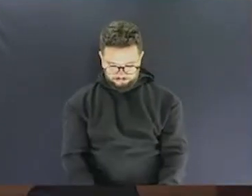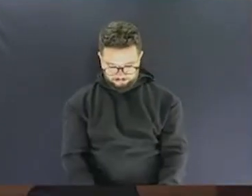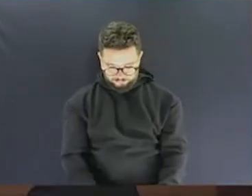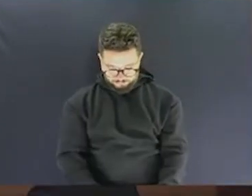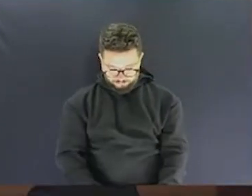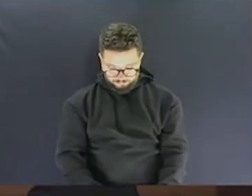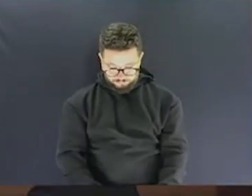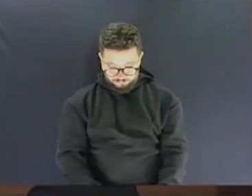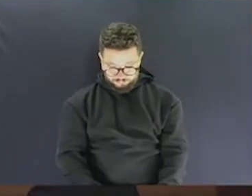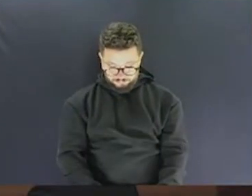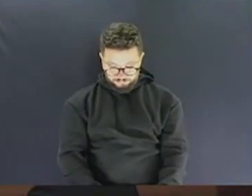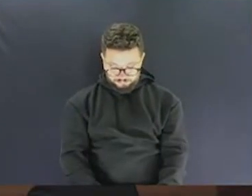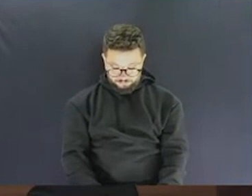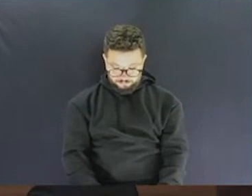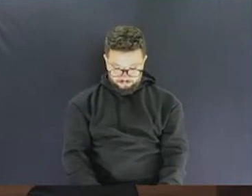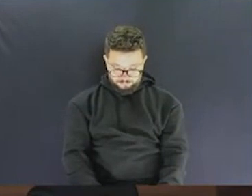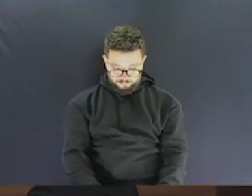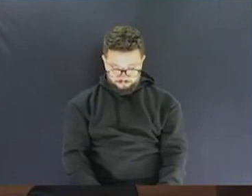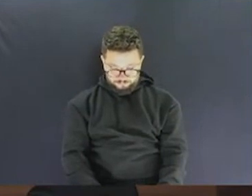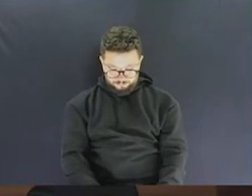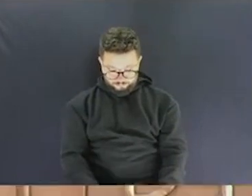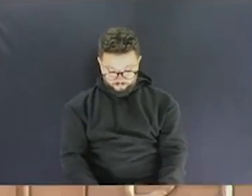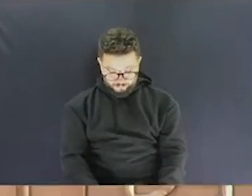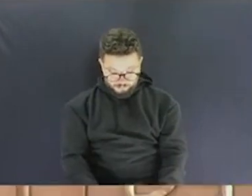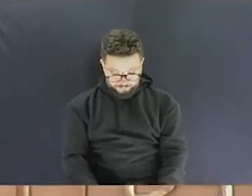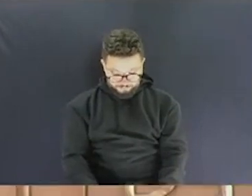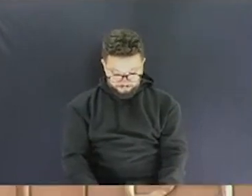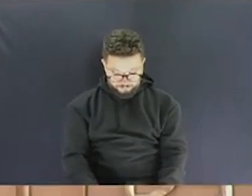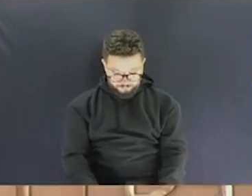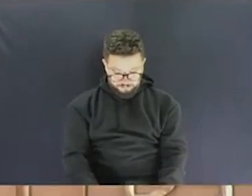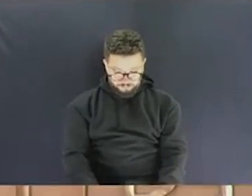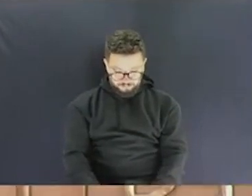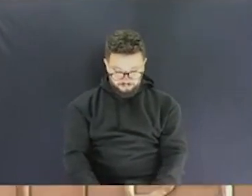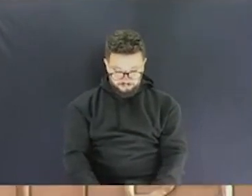Nós temos a sequência, então, vereadora Georgia, depois vereador Márcio Barros.